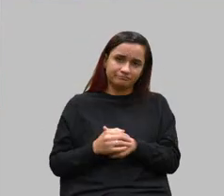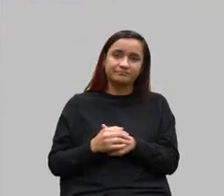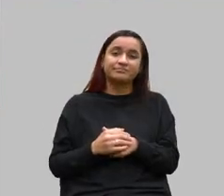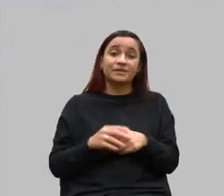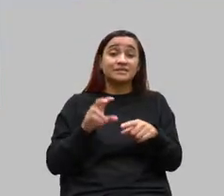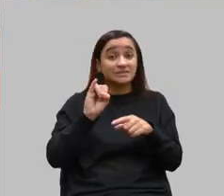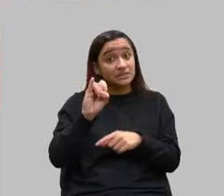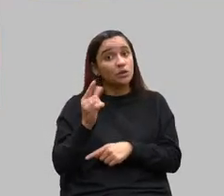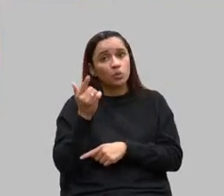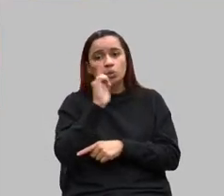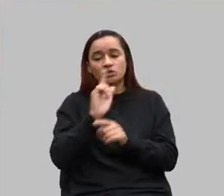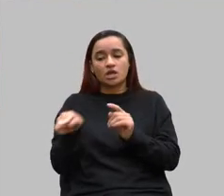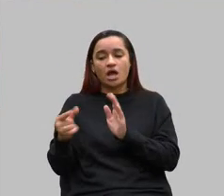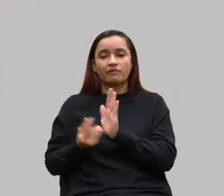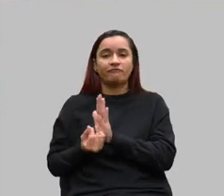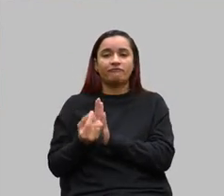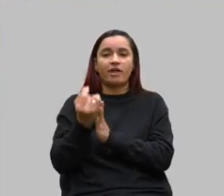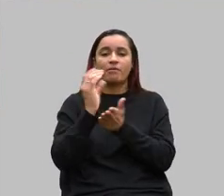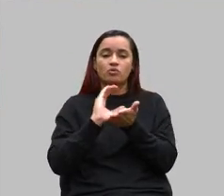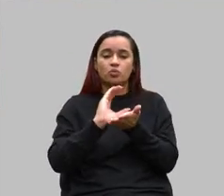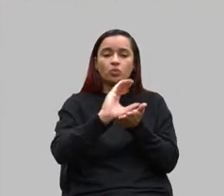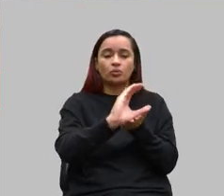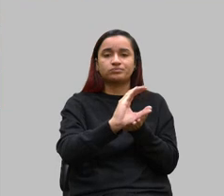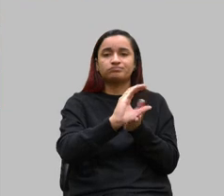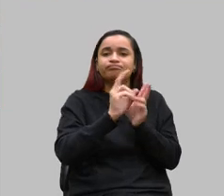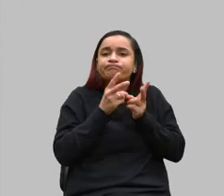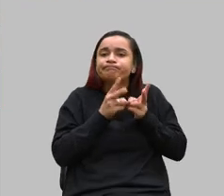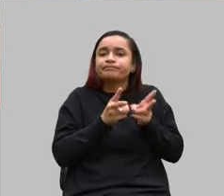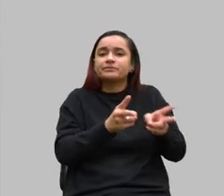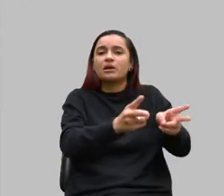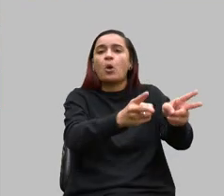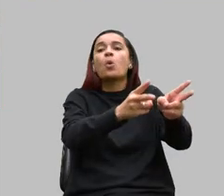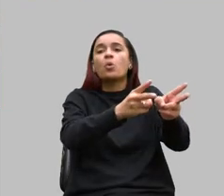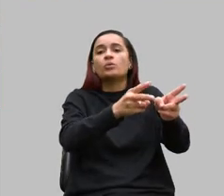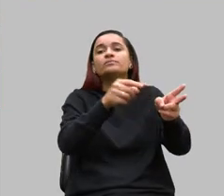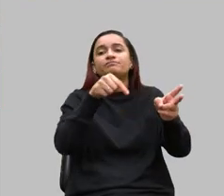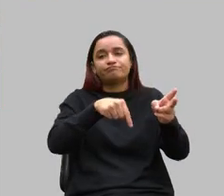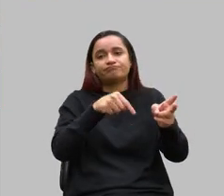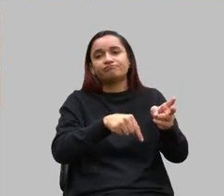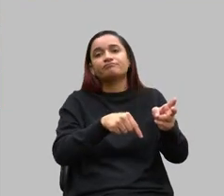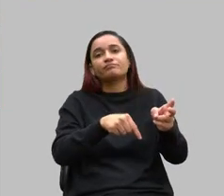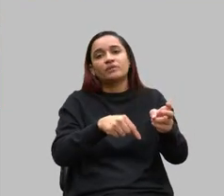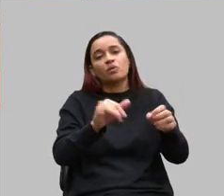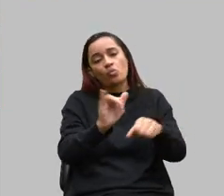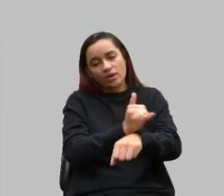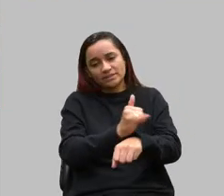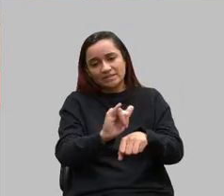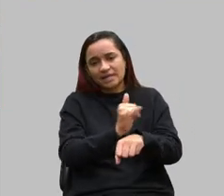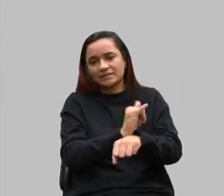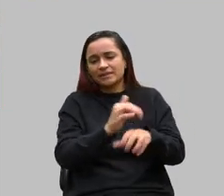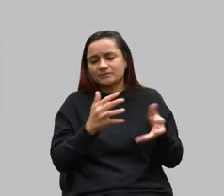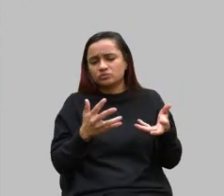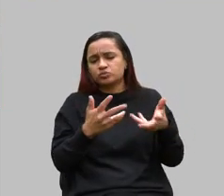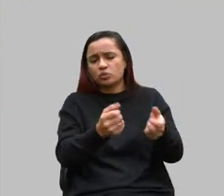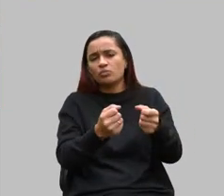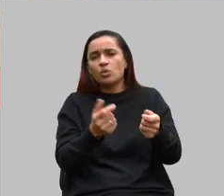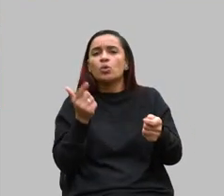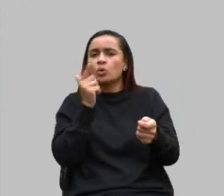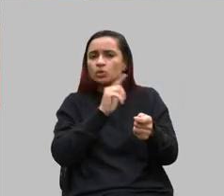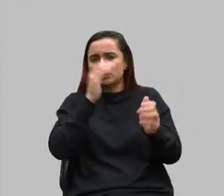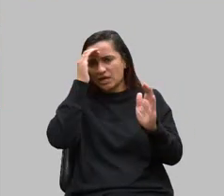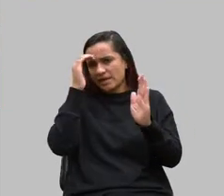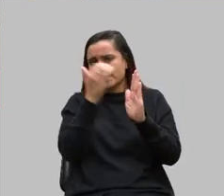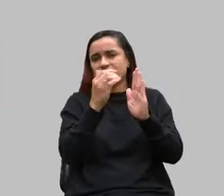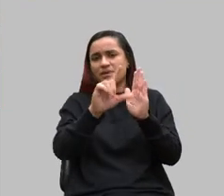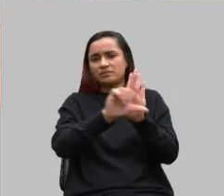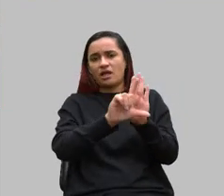essas verbas numa numa de um mecanismo blindado que realmente com cumprindo o mandamento legal